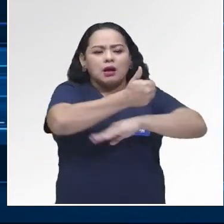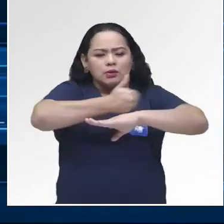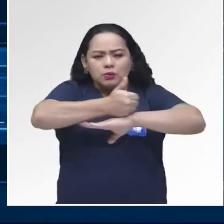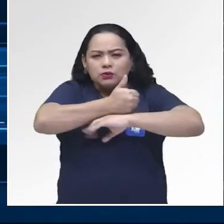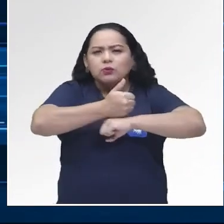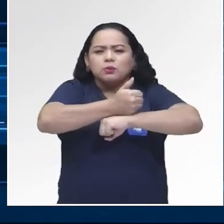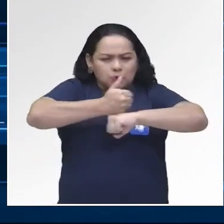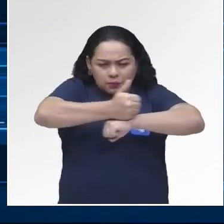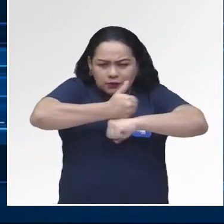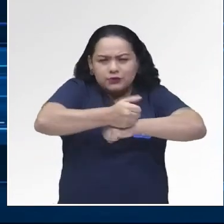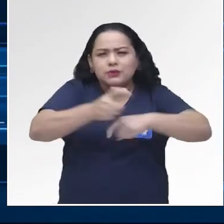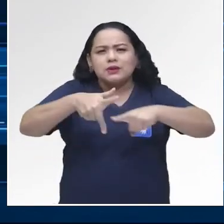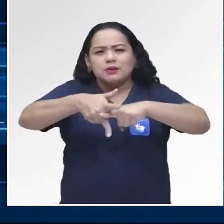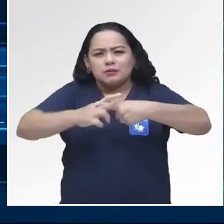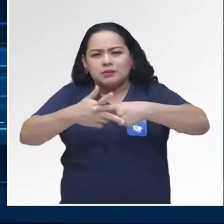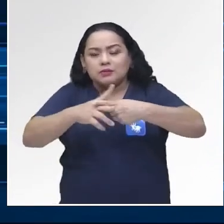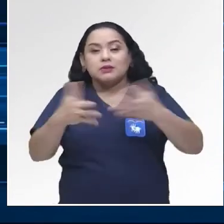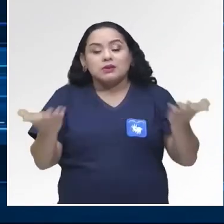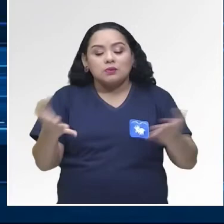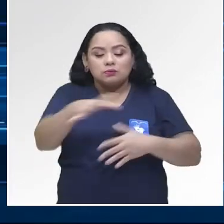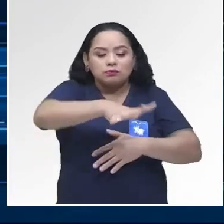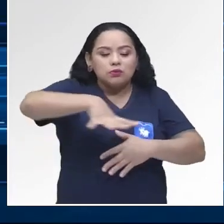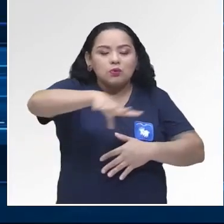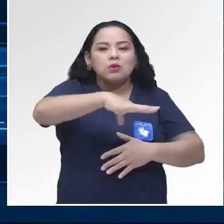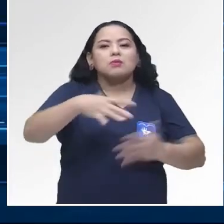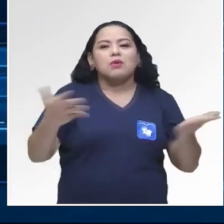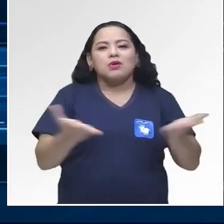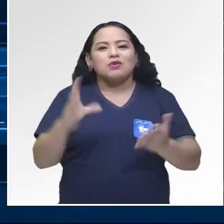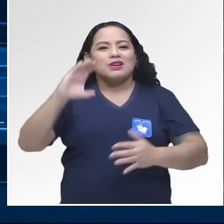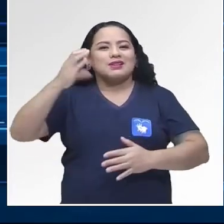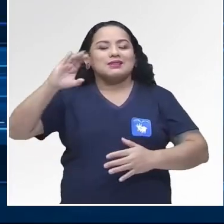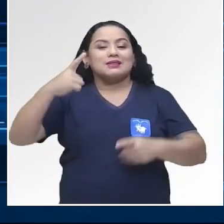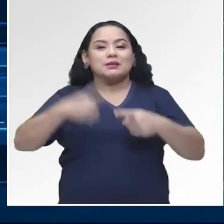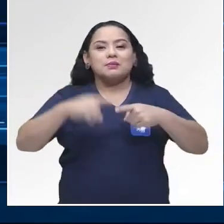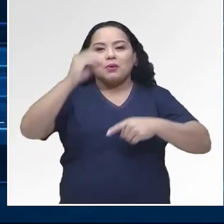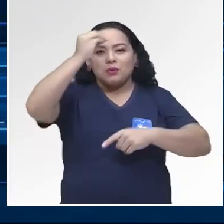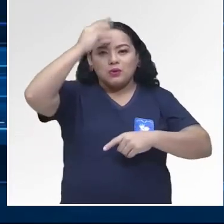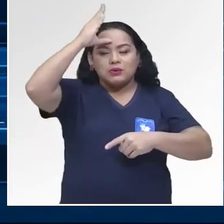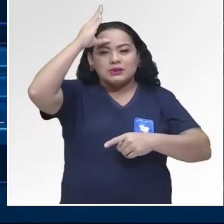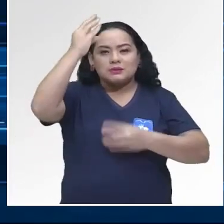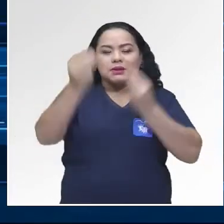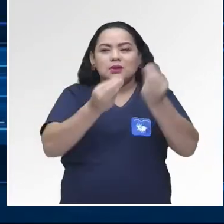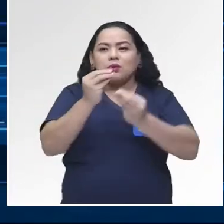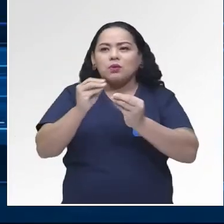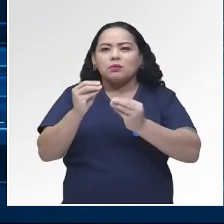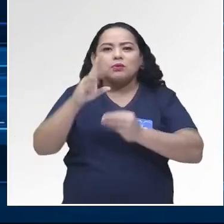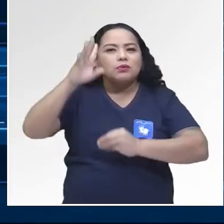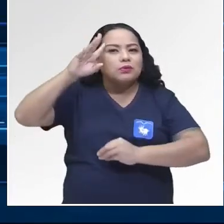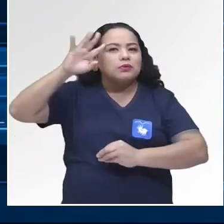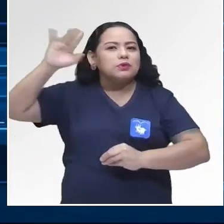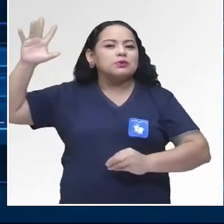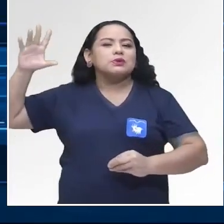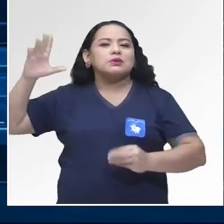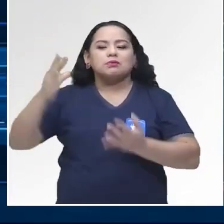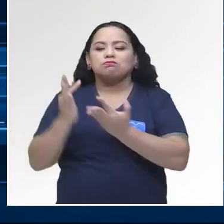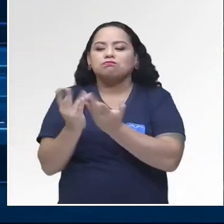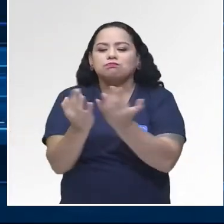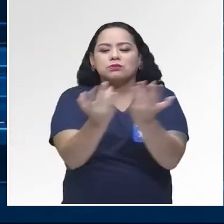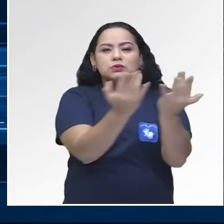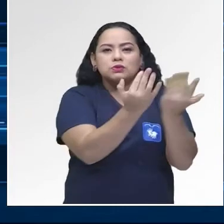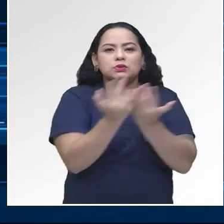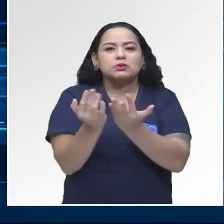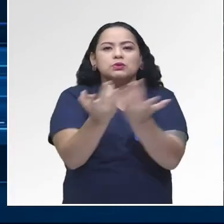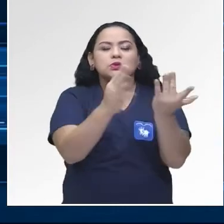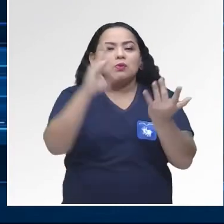né? Então nós estamos no campo da ciência. É por isso que esse conhecimento é uma aparência, né? É uma ilusão. Então vamos ver o que é